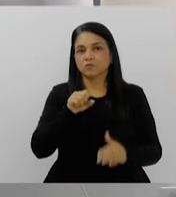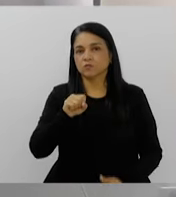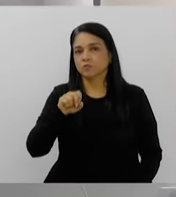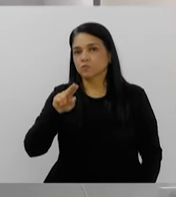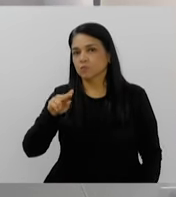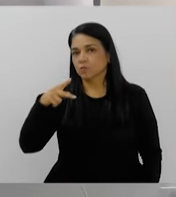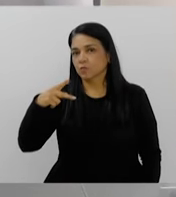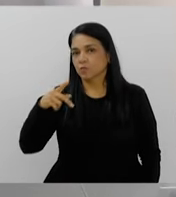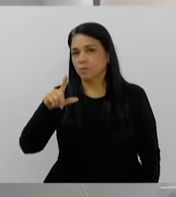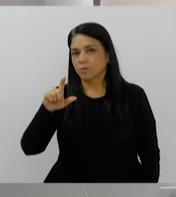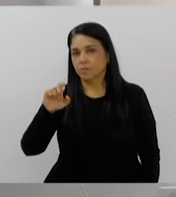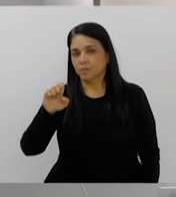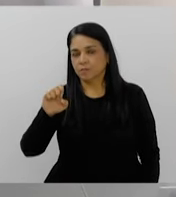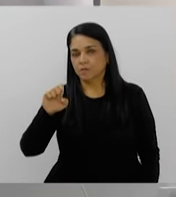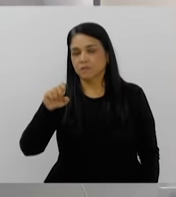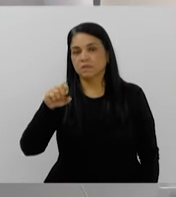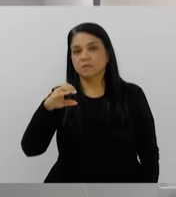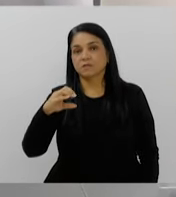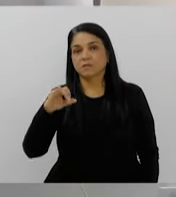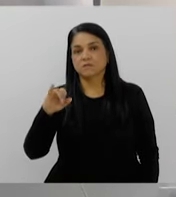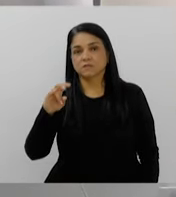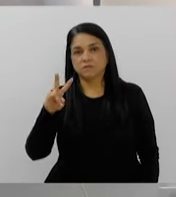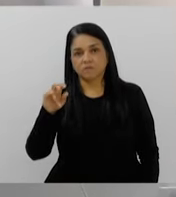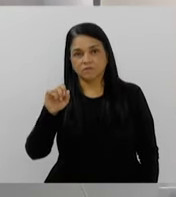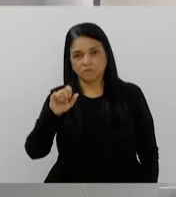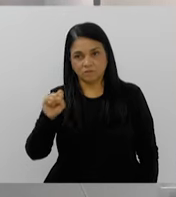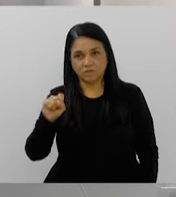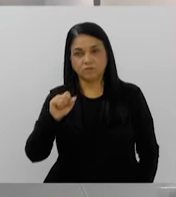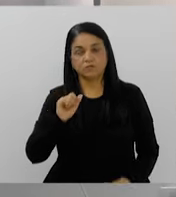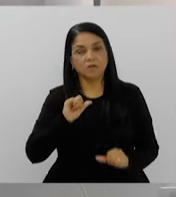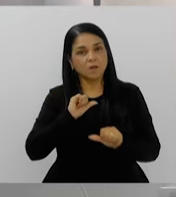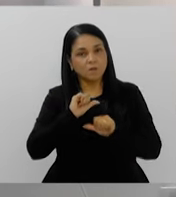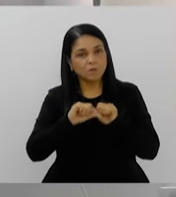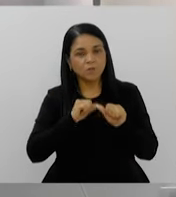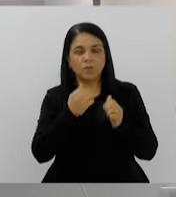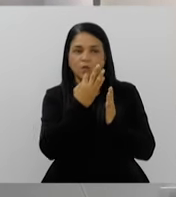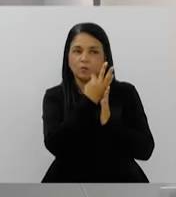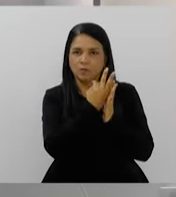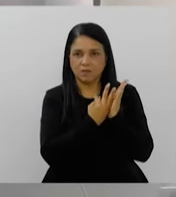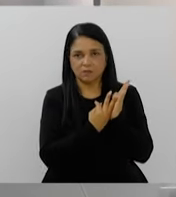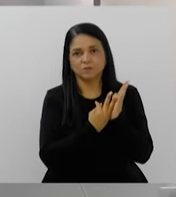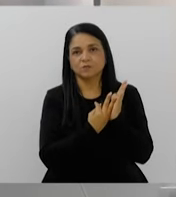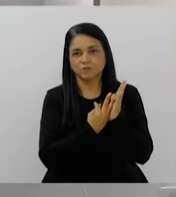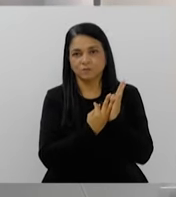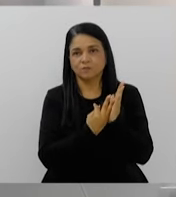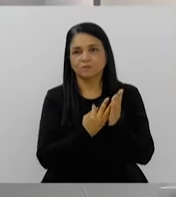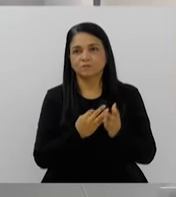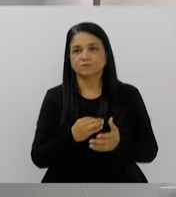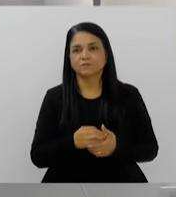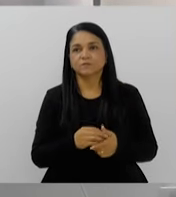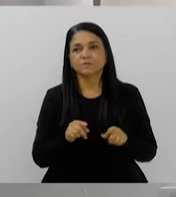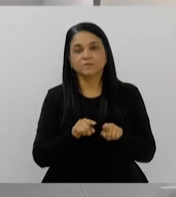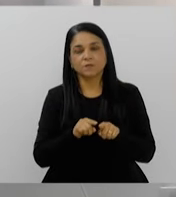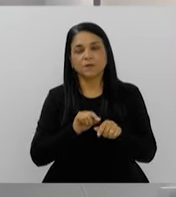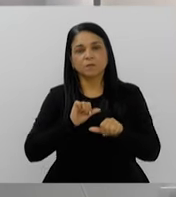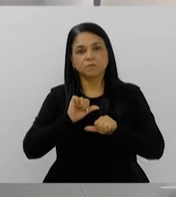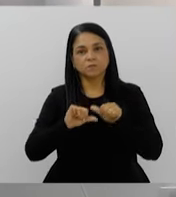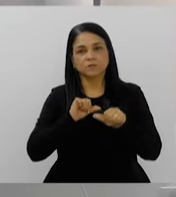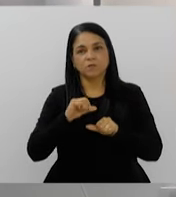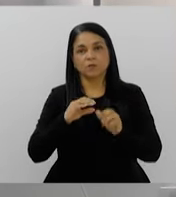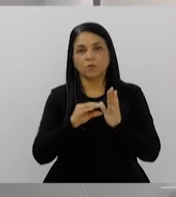Tirar política em todos eles. Que aí tem que tirar a política em todos eles, tem que reformar o texto como um todo. Tira todas. É. E também tem que alterar o